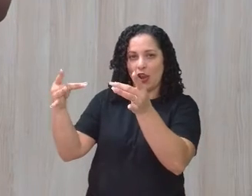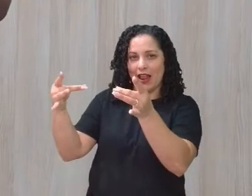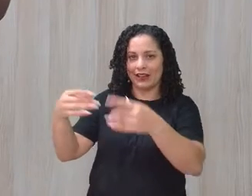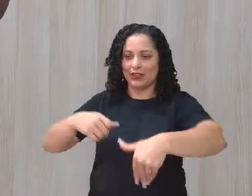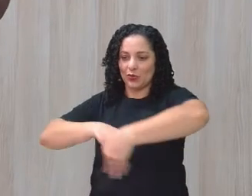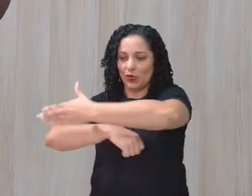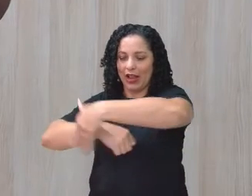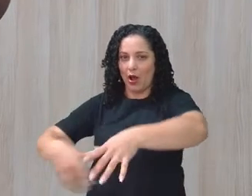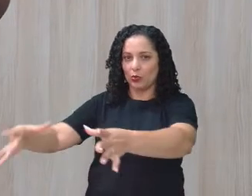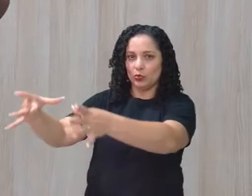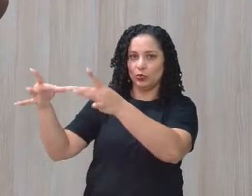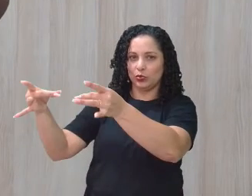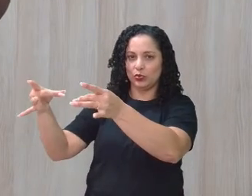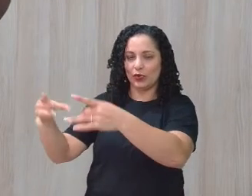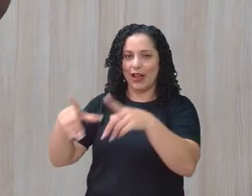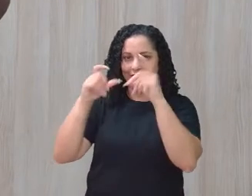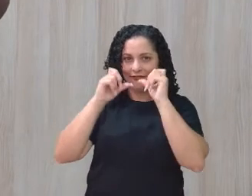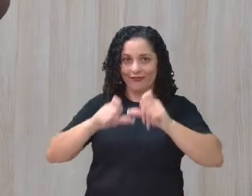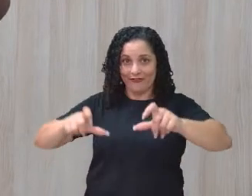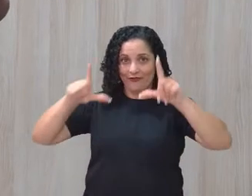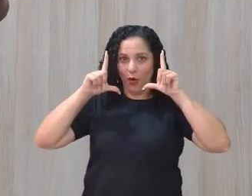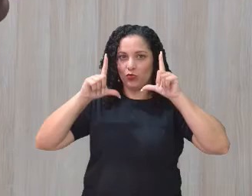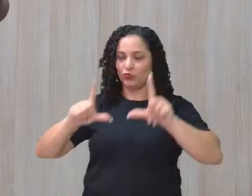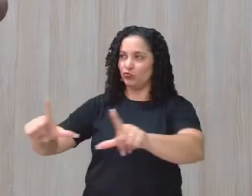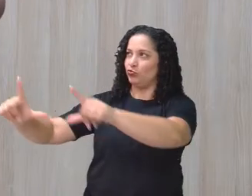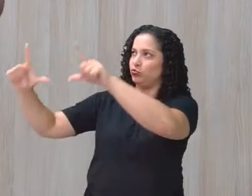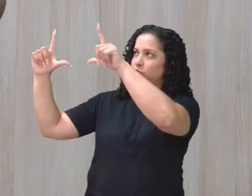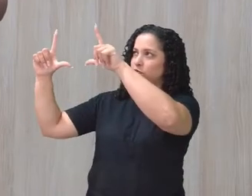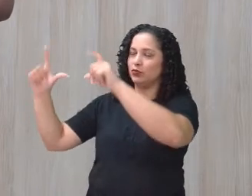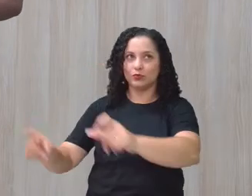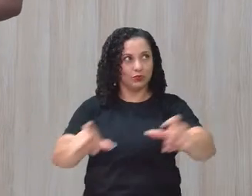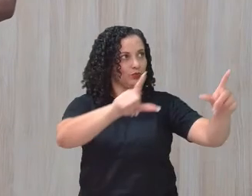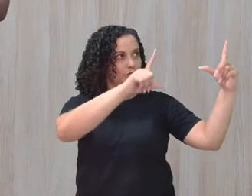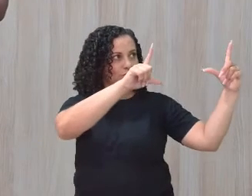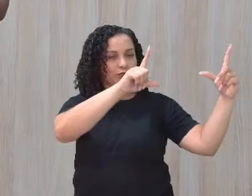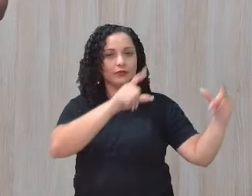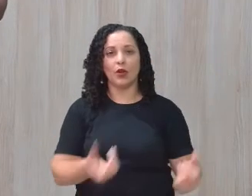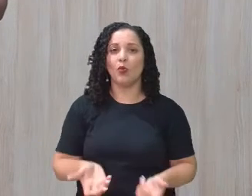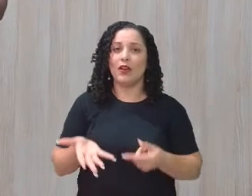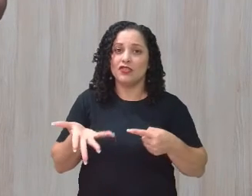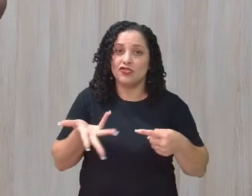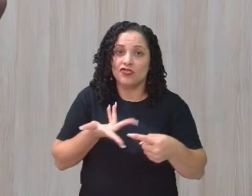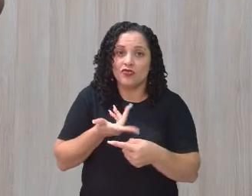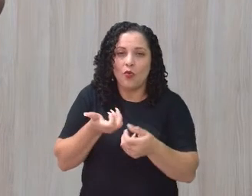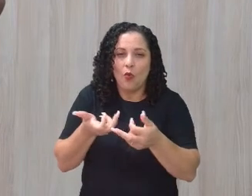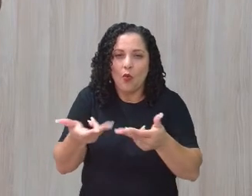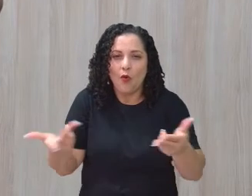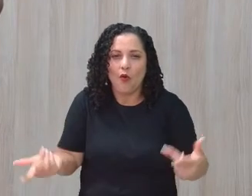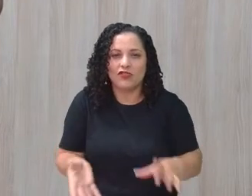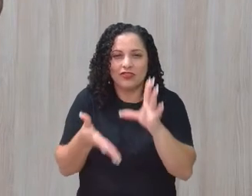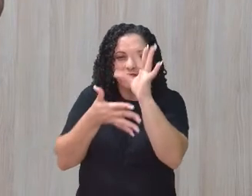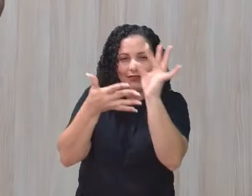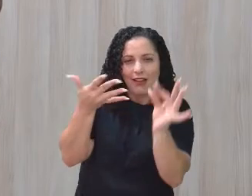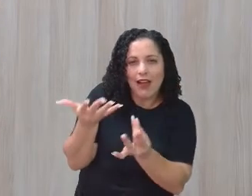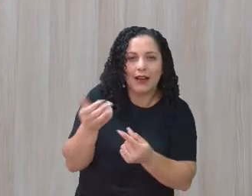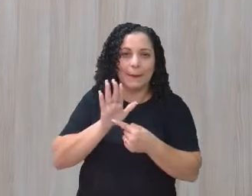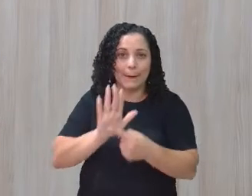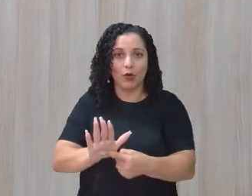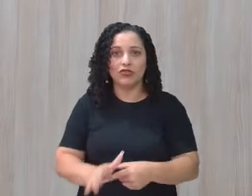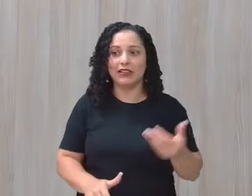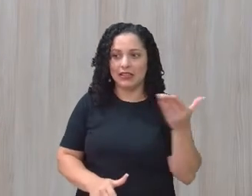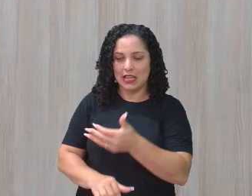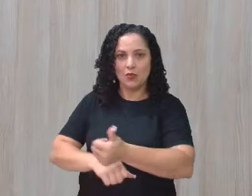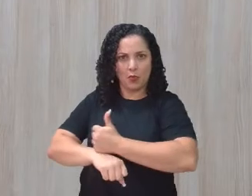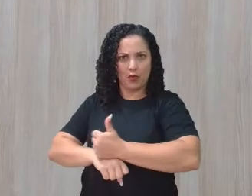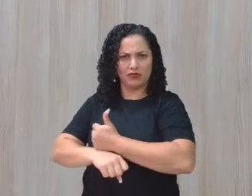gente também tem a foto do carteiro em um pôster na parede. Então, todos esses indicativos mostram de como ele era reconhecido